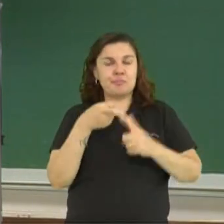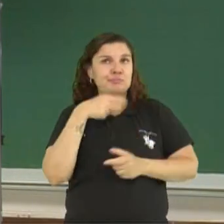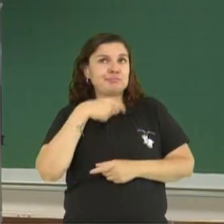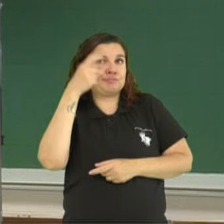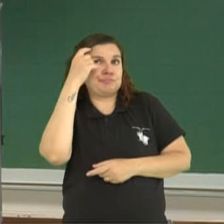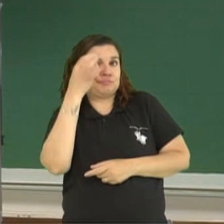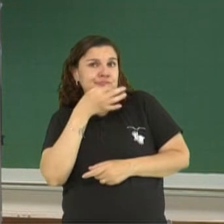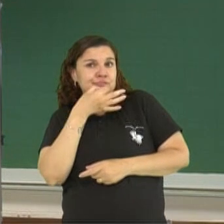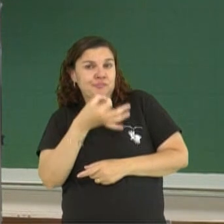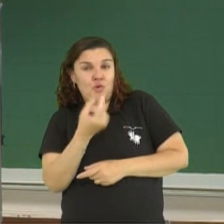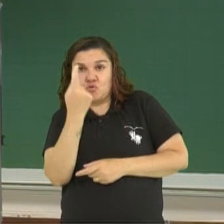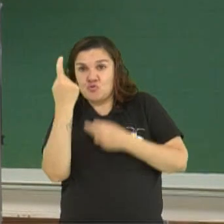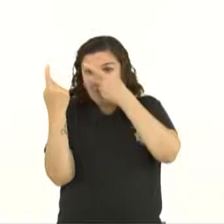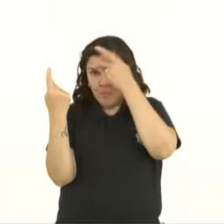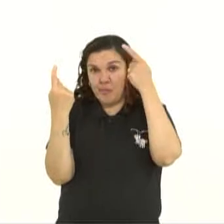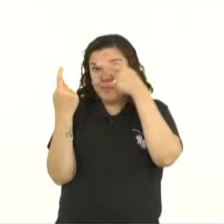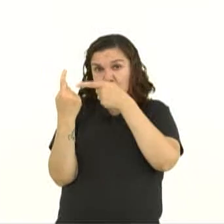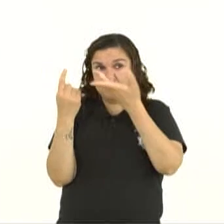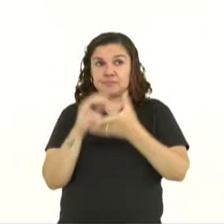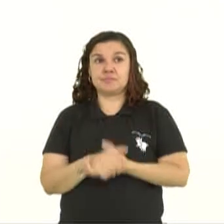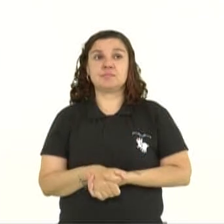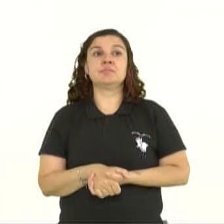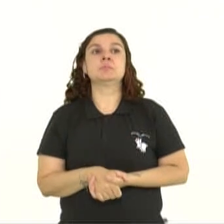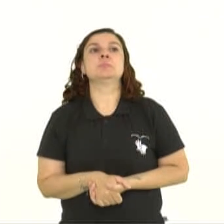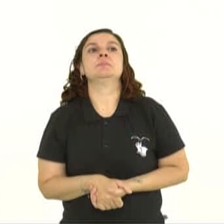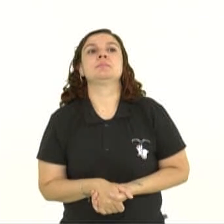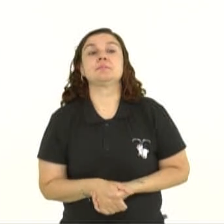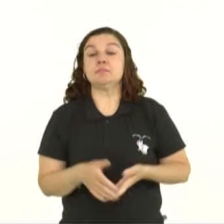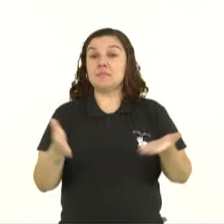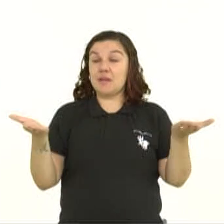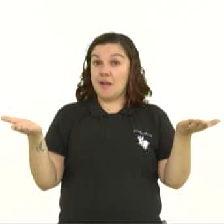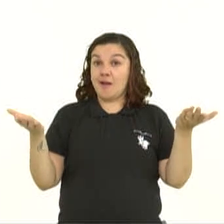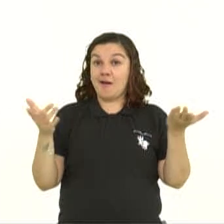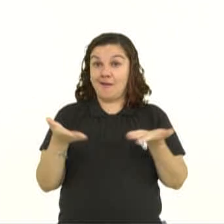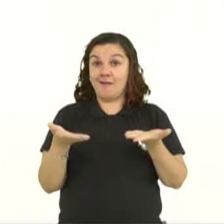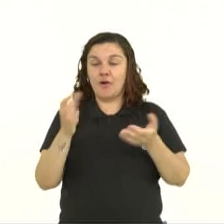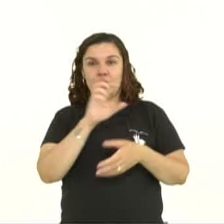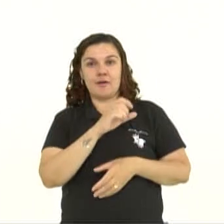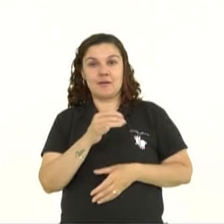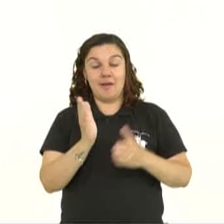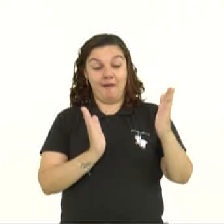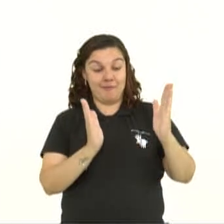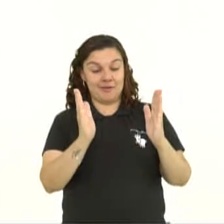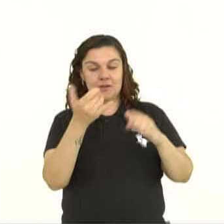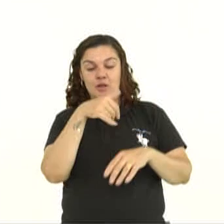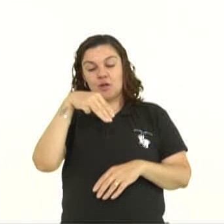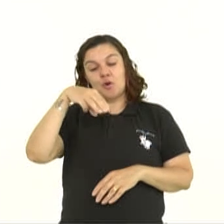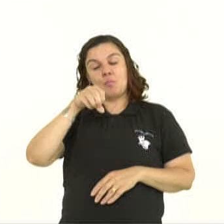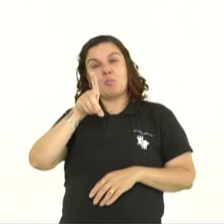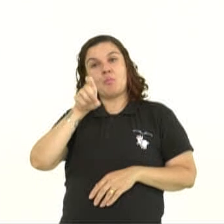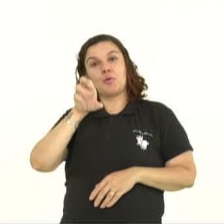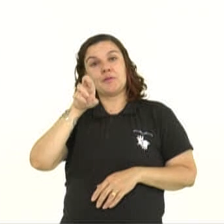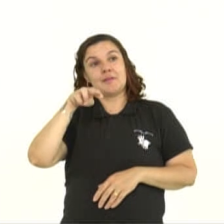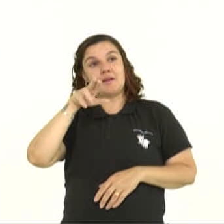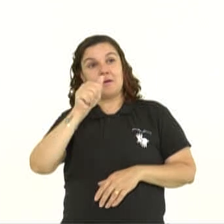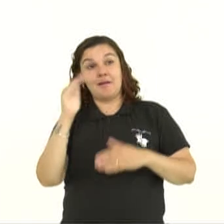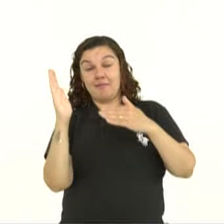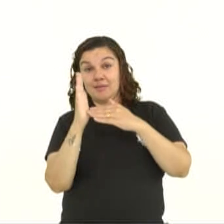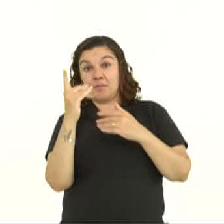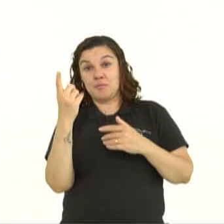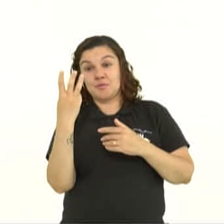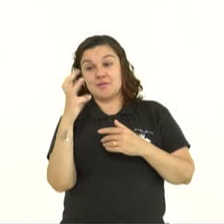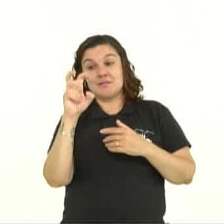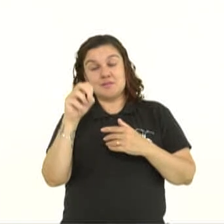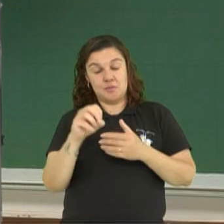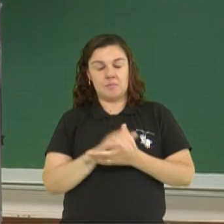pensamento. E isso aconteceu com relação à Idade Média. A Idade Moderna, 1350. O que marcou a